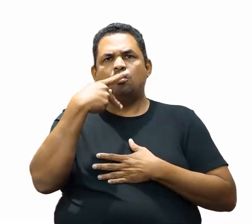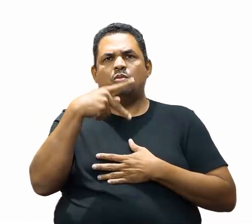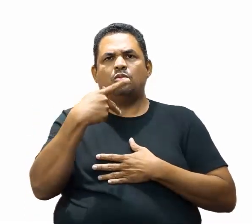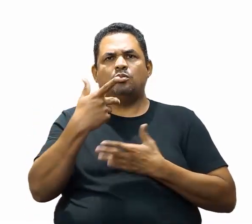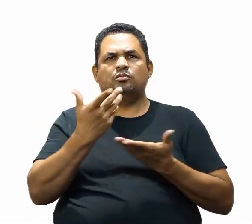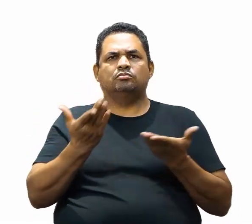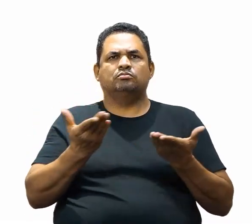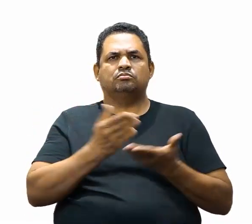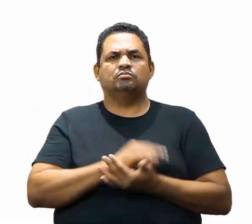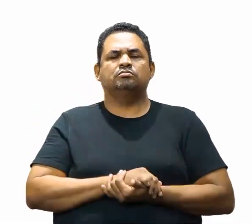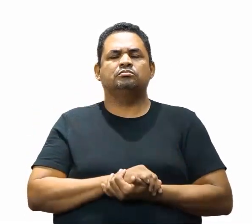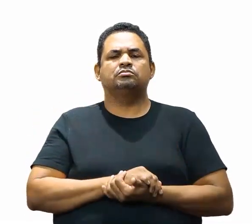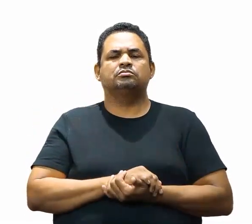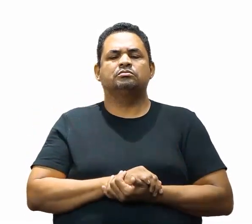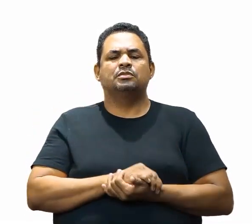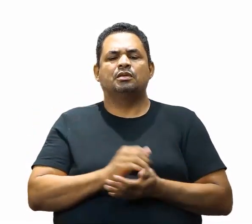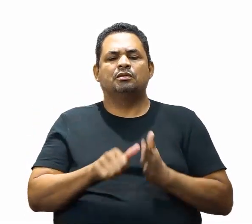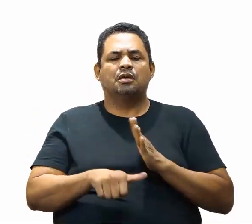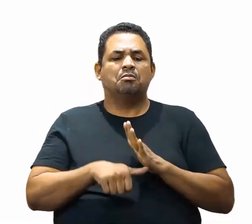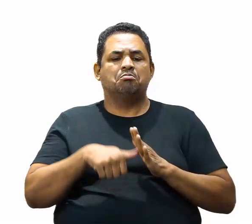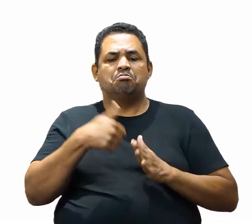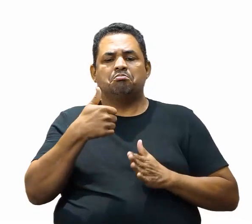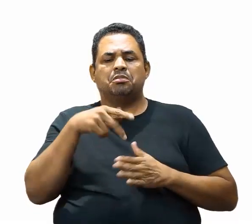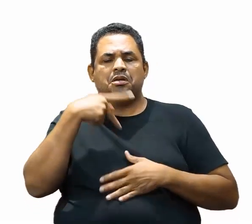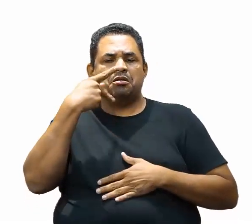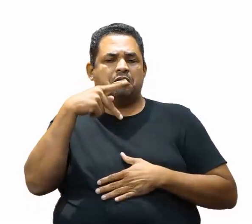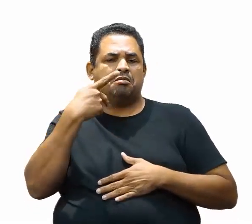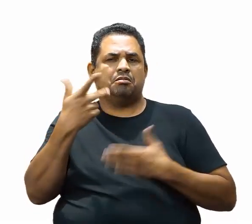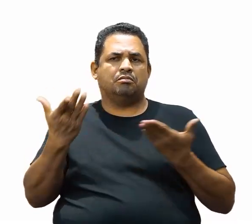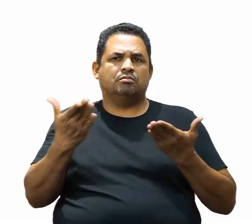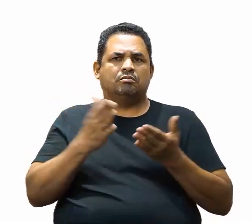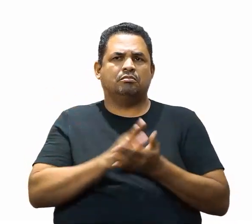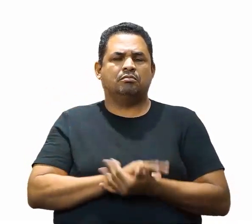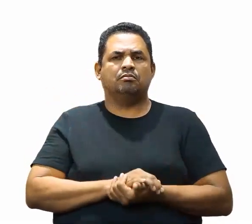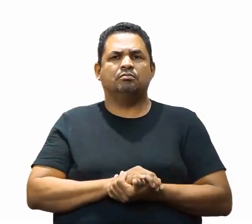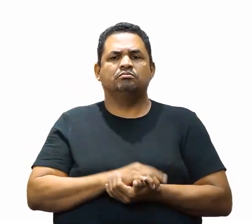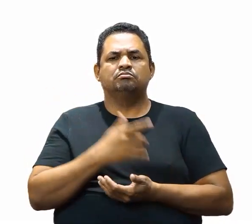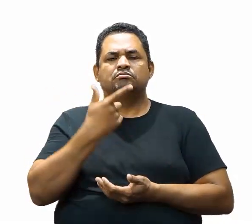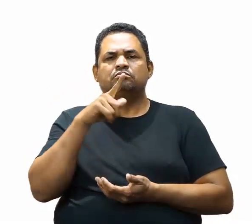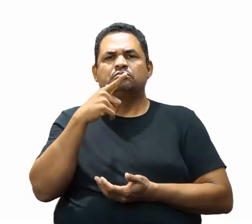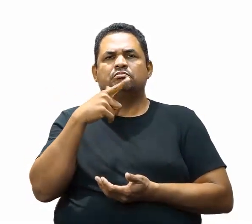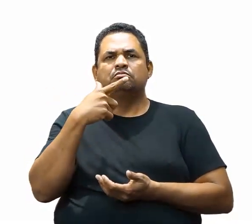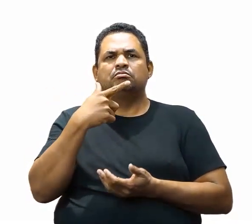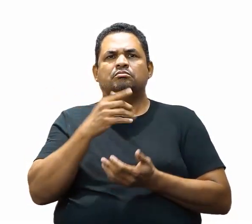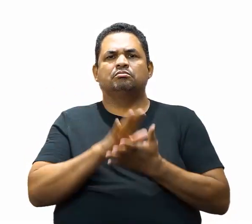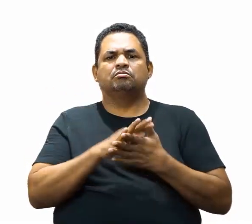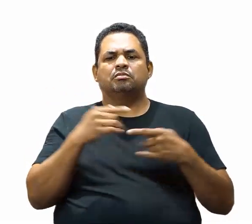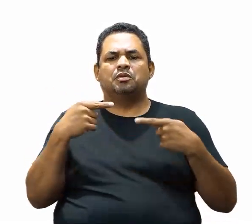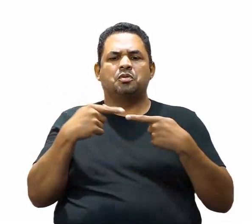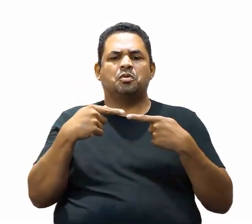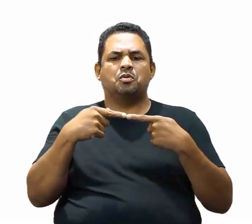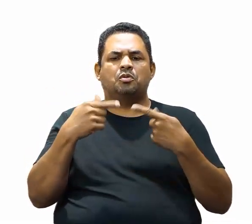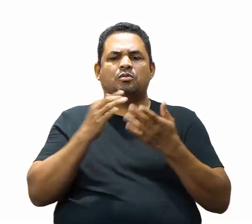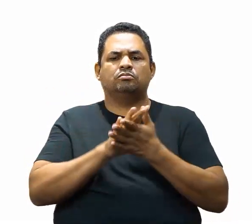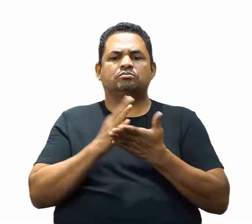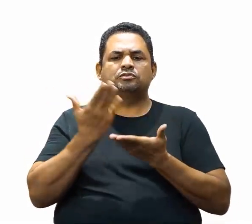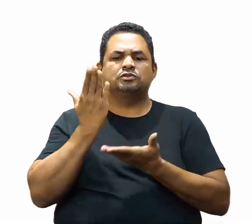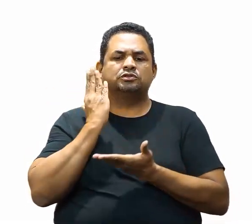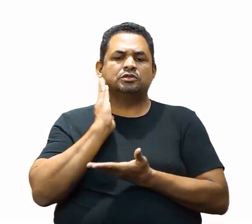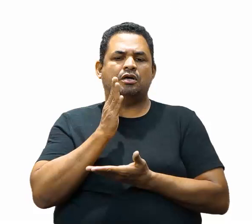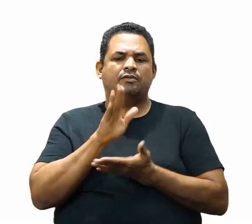seja, é a primeira vez que ele é falado, então não há uma correlação com algo que já foi